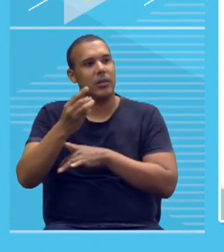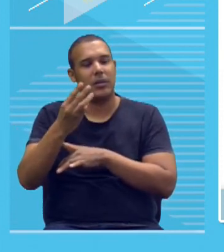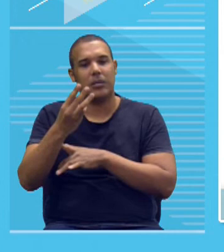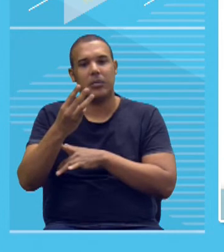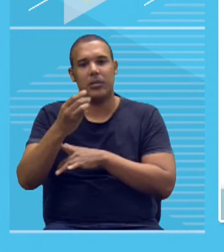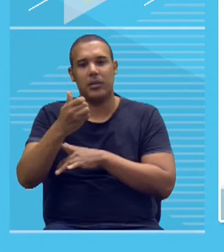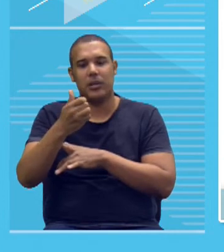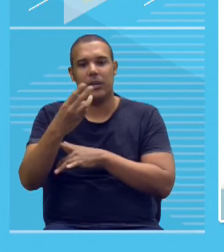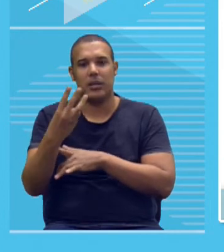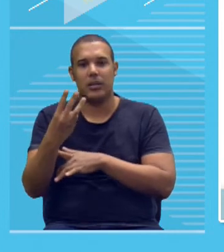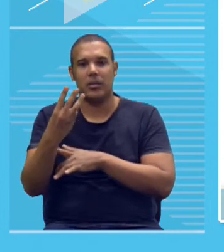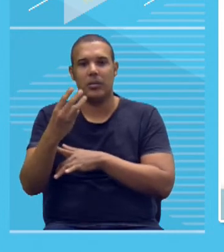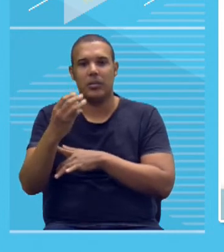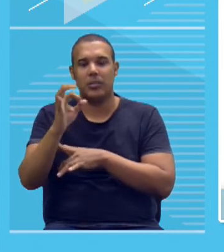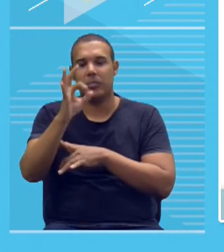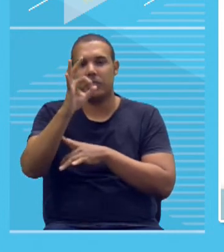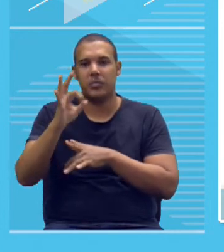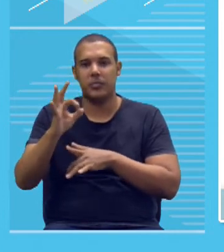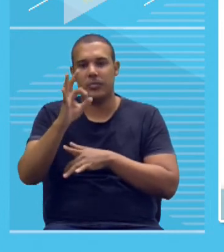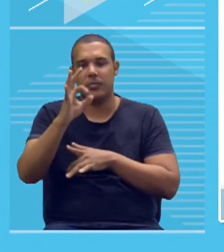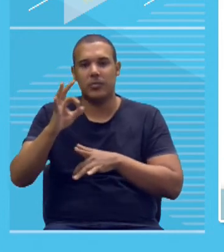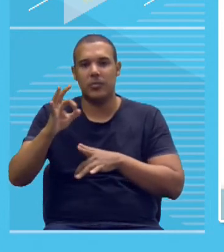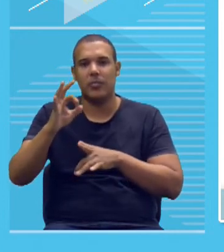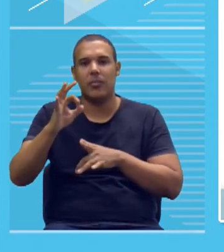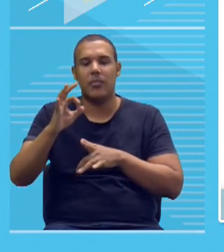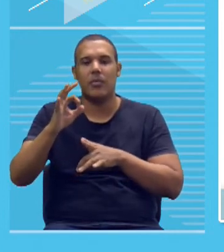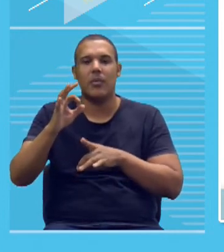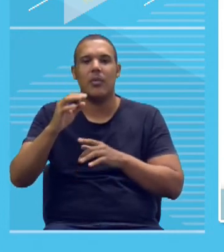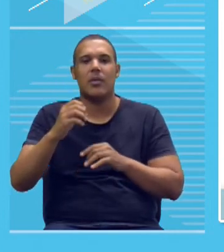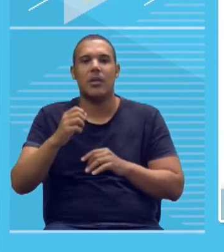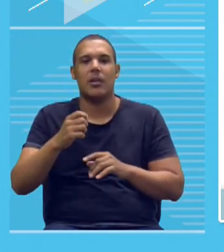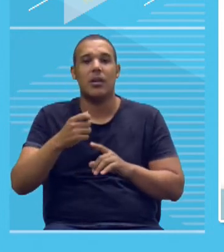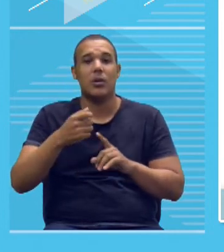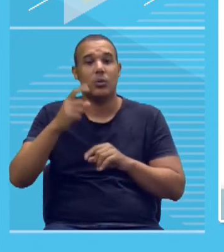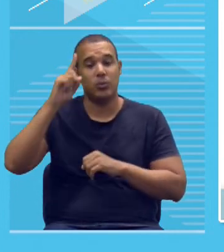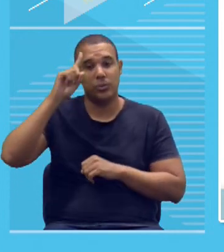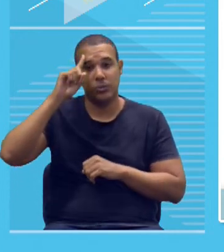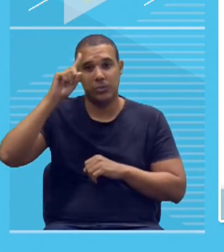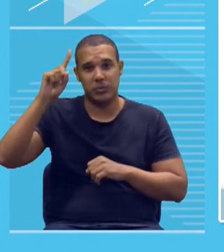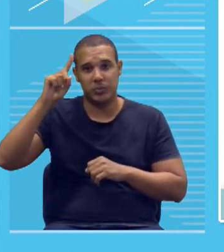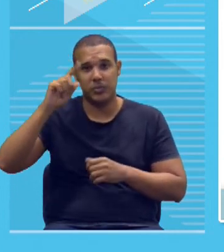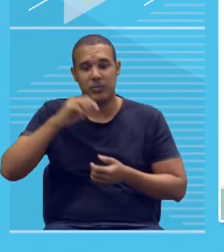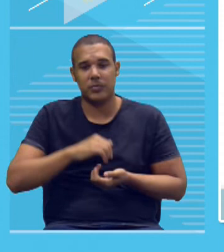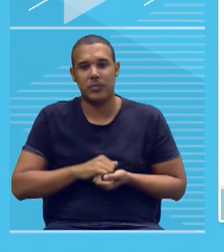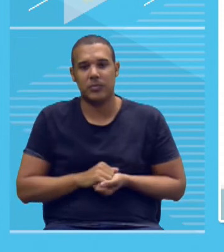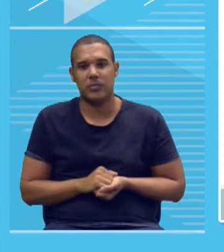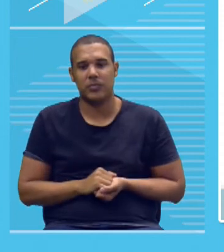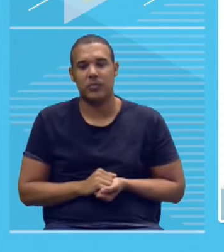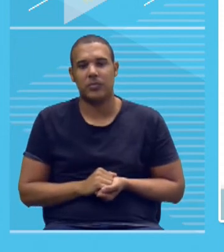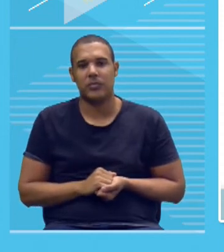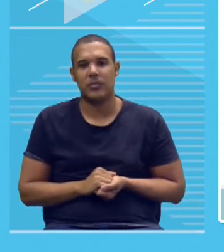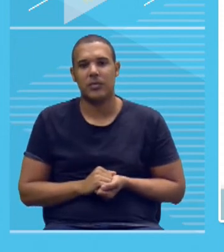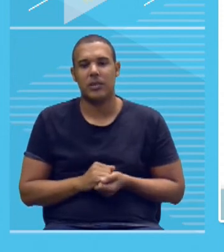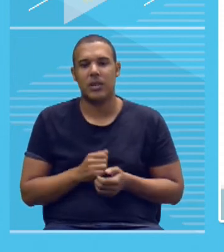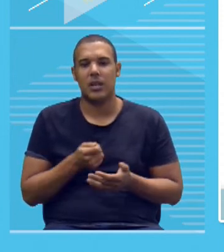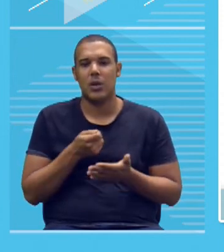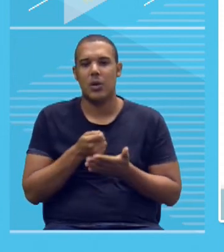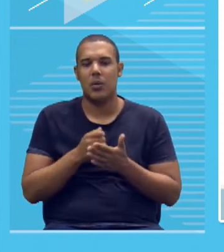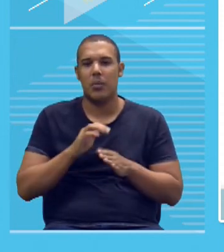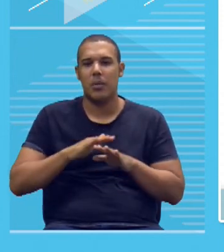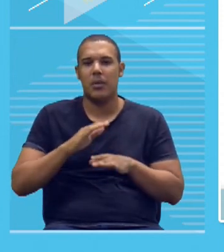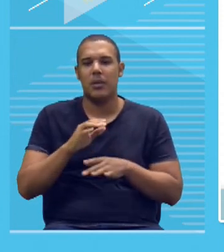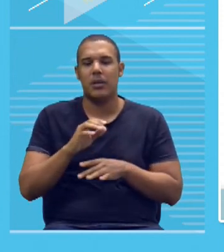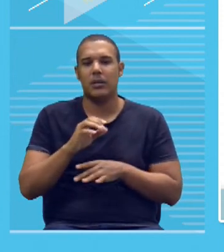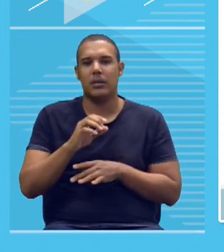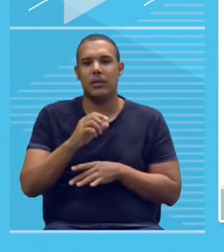O treze por cento ao dia professor ele corou mais ou menos